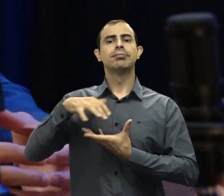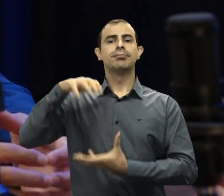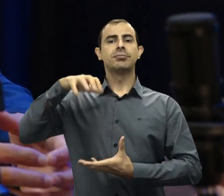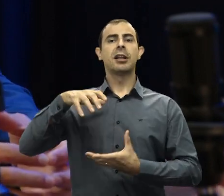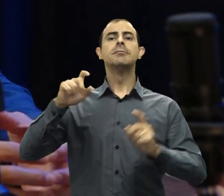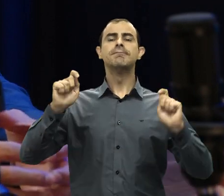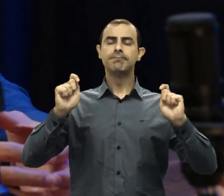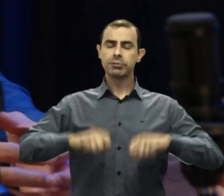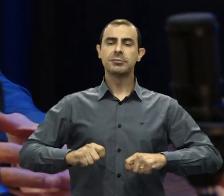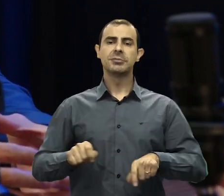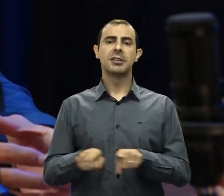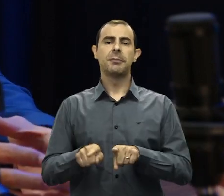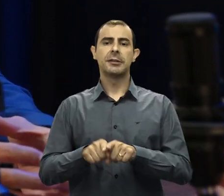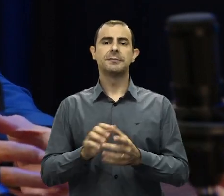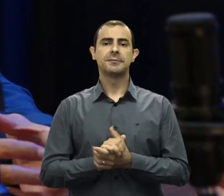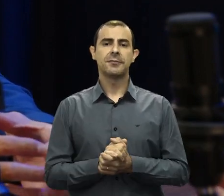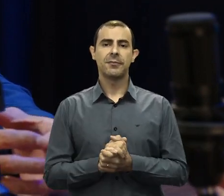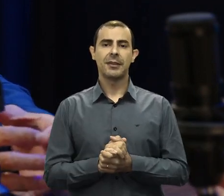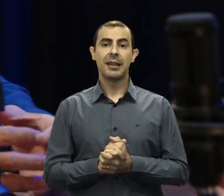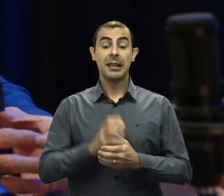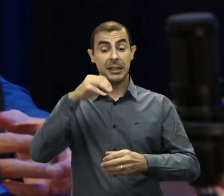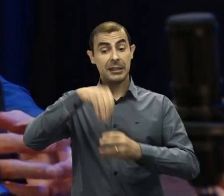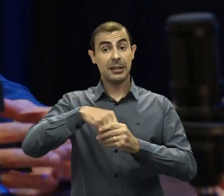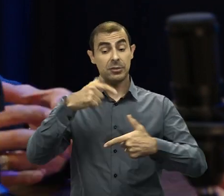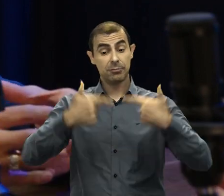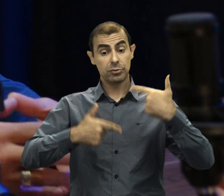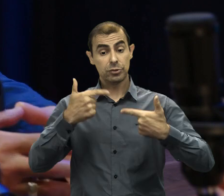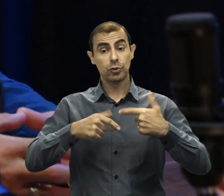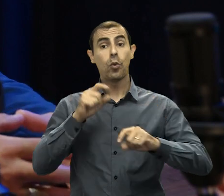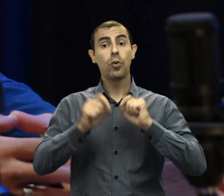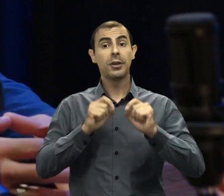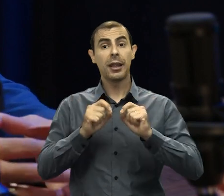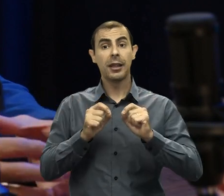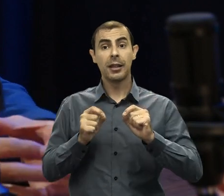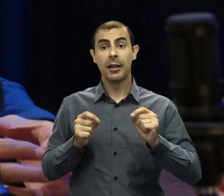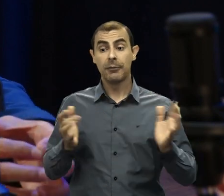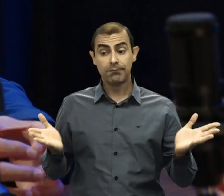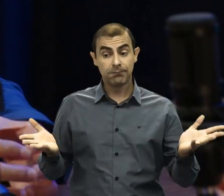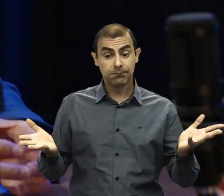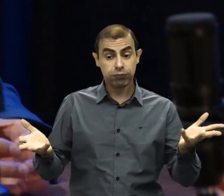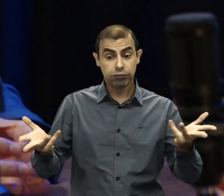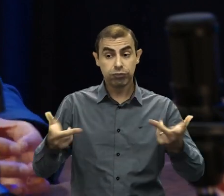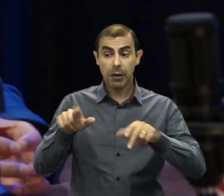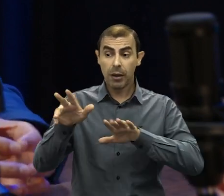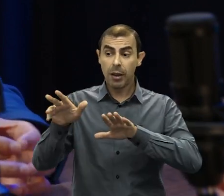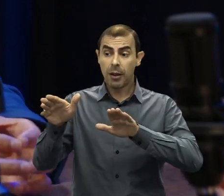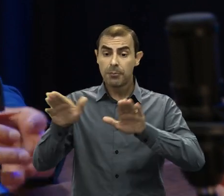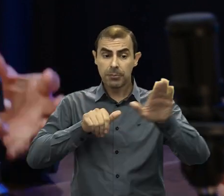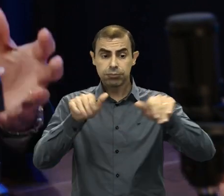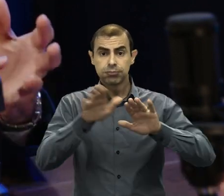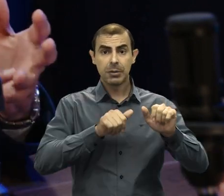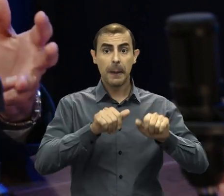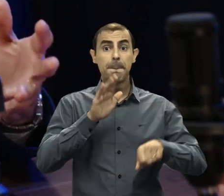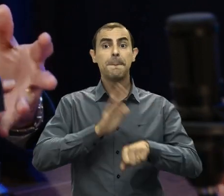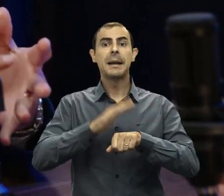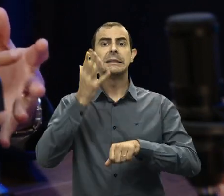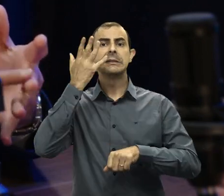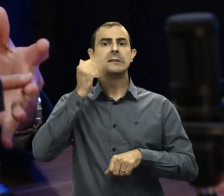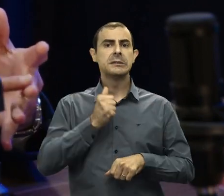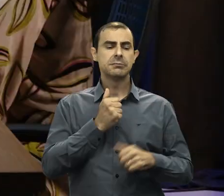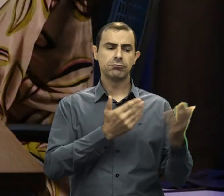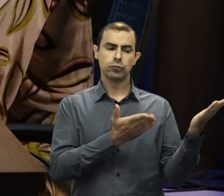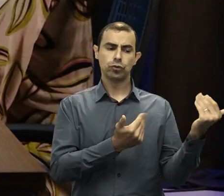E dentro da questão política, trazer para que mais crianças,